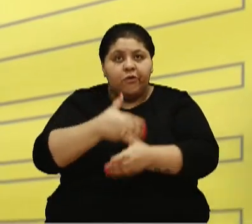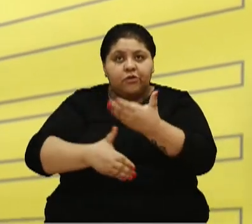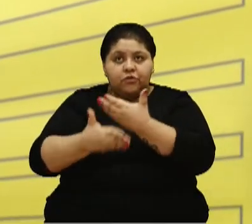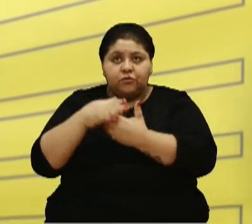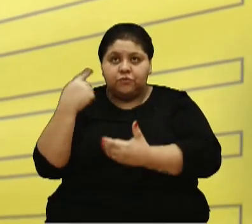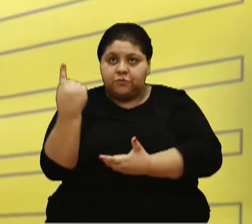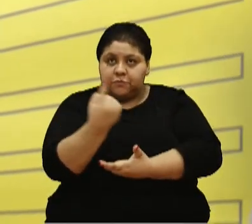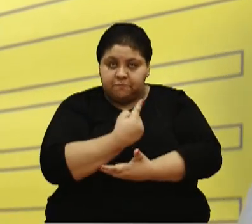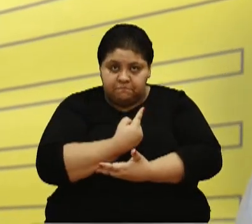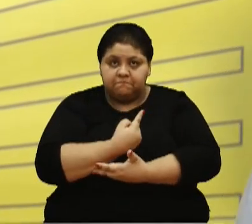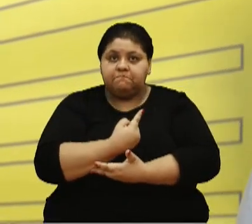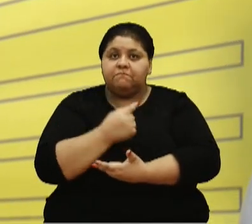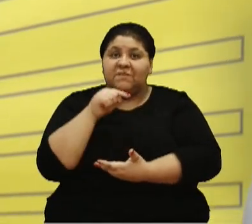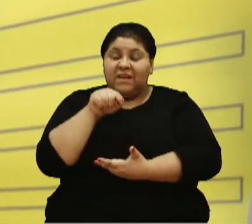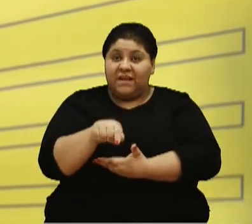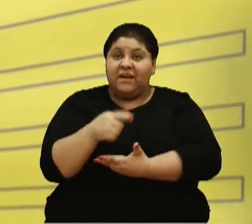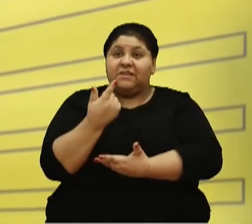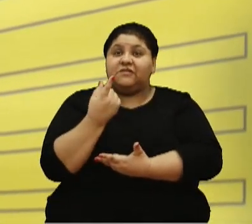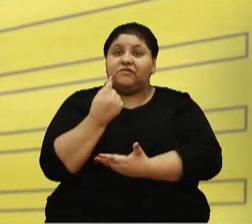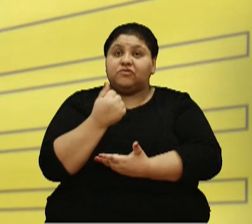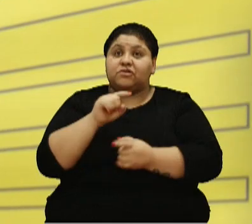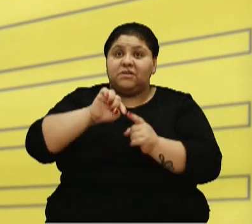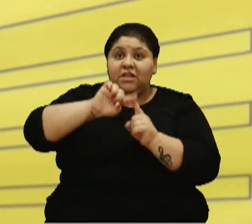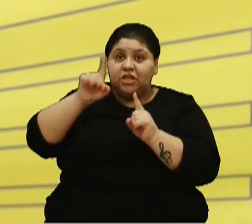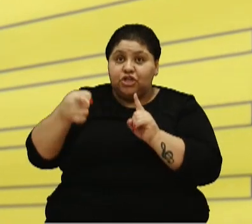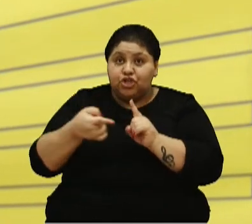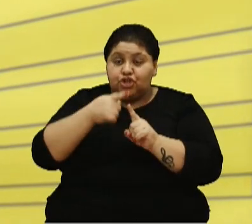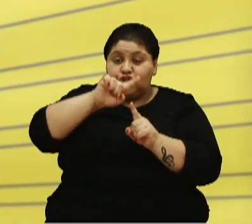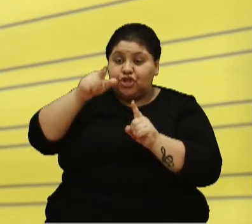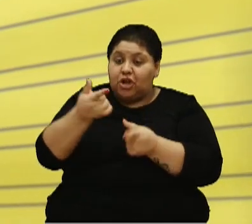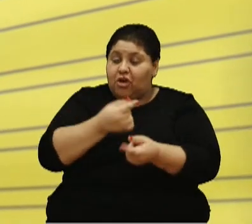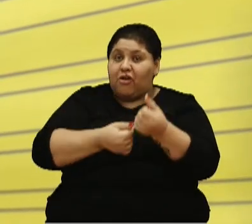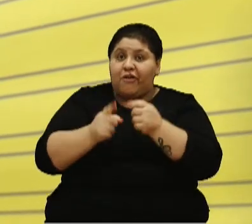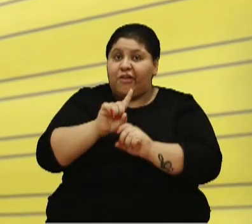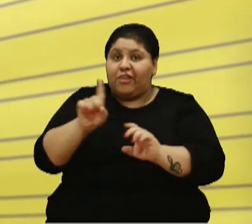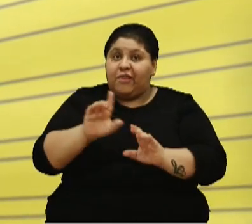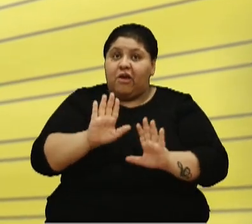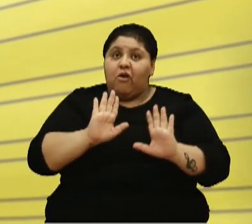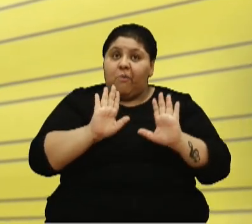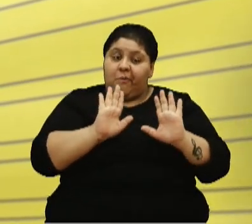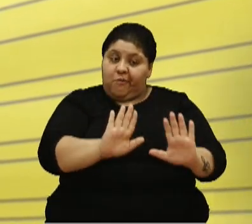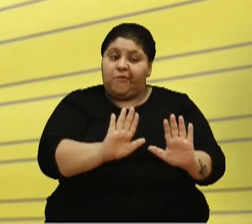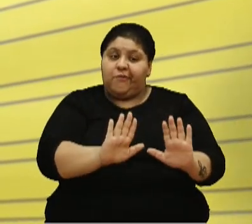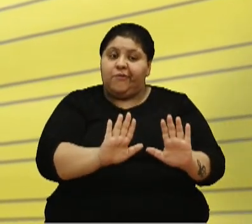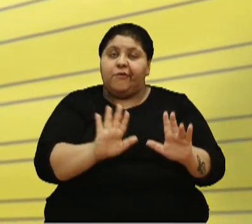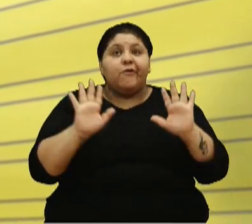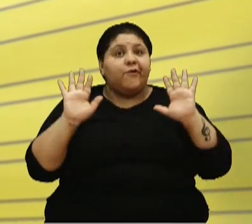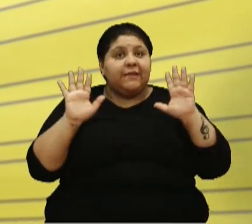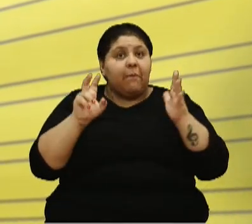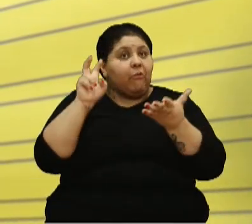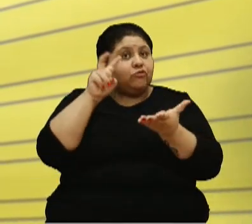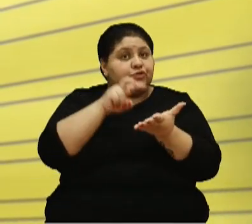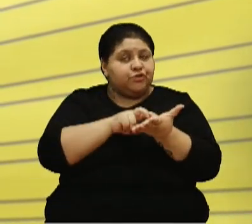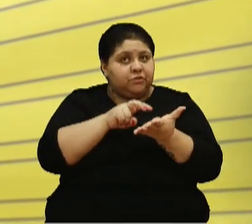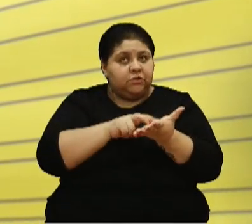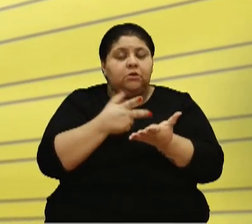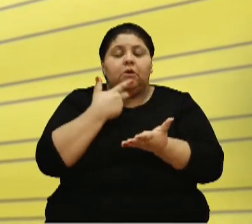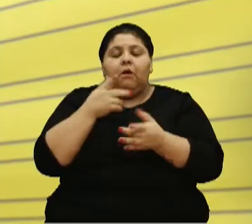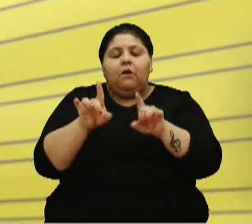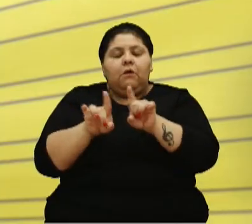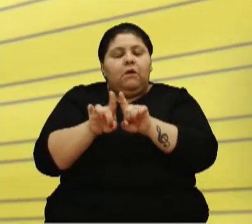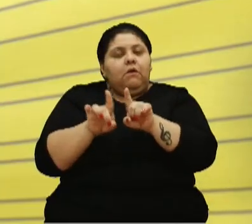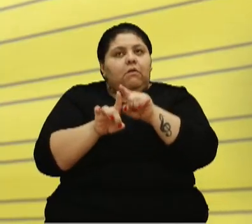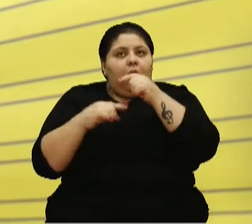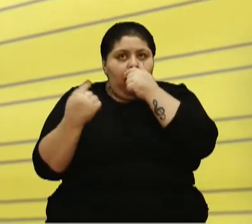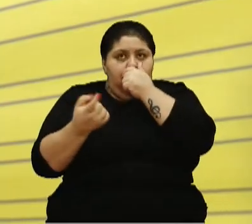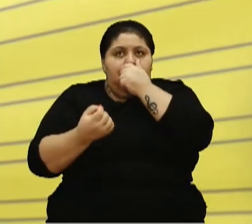nós. Isso é um dinheiro que gira a economia e não fica diretamente na mão dos bancos. Falei também a